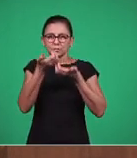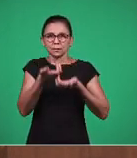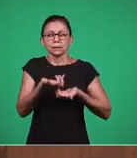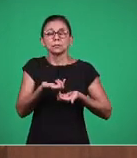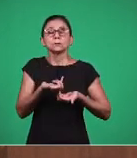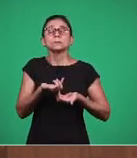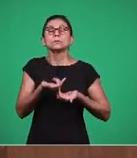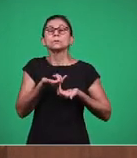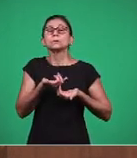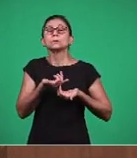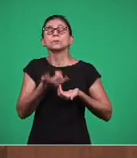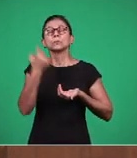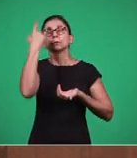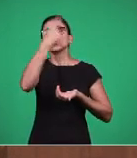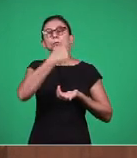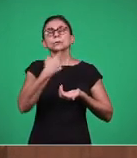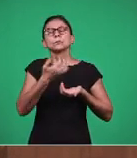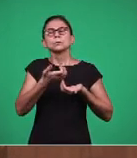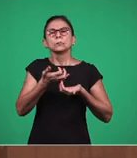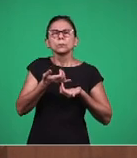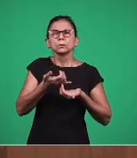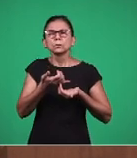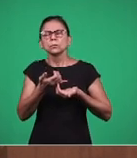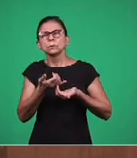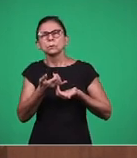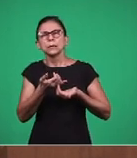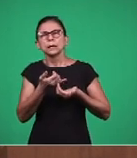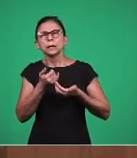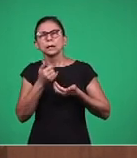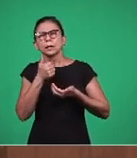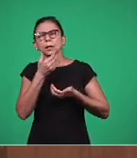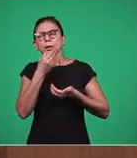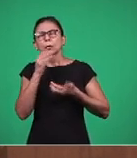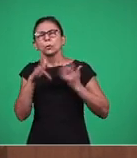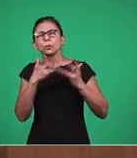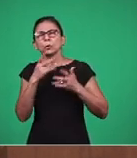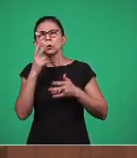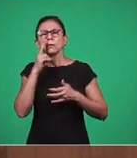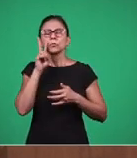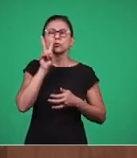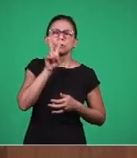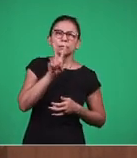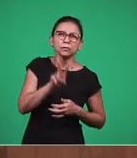rosto. E ele identificava o meu nome e a pessoa